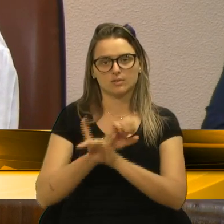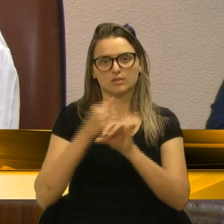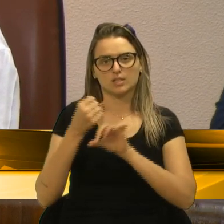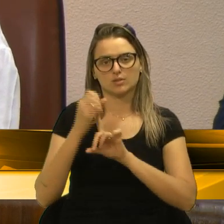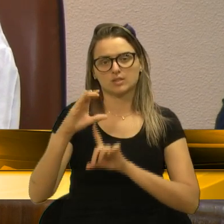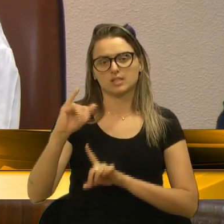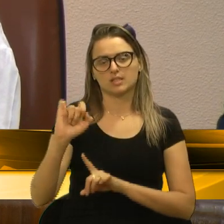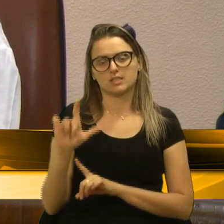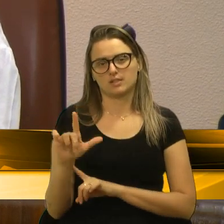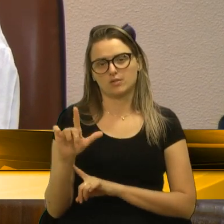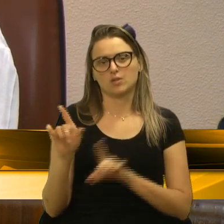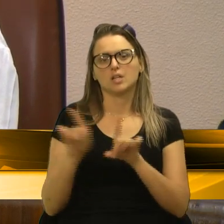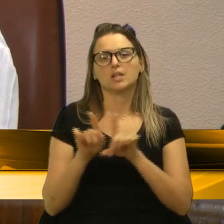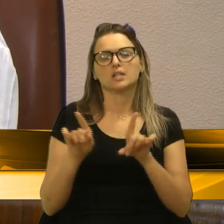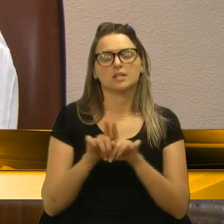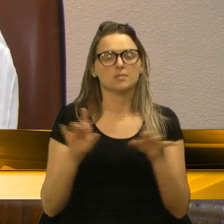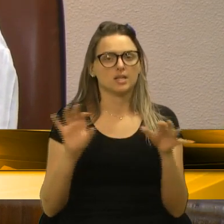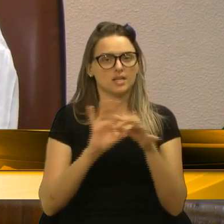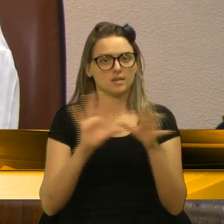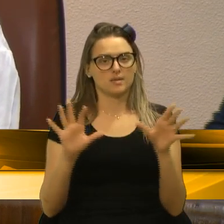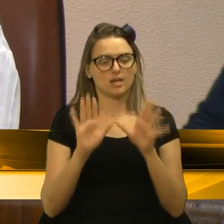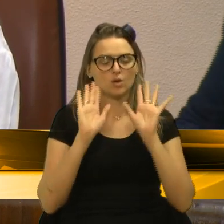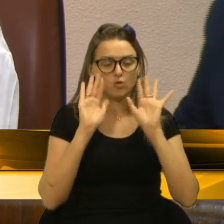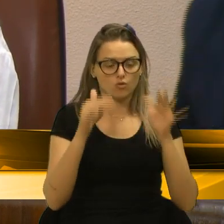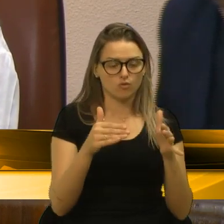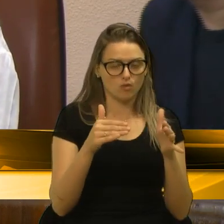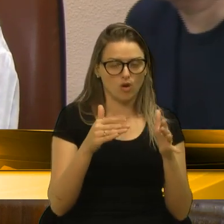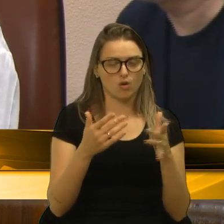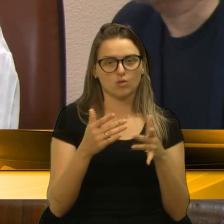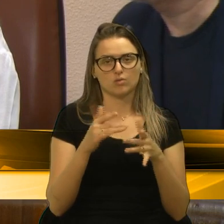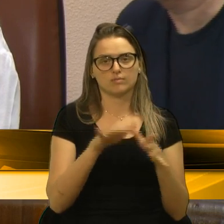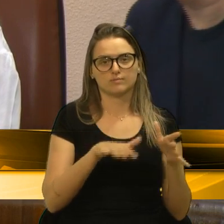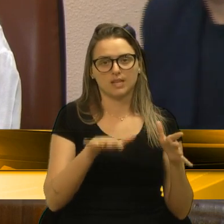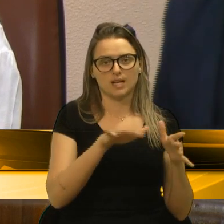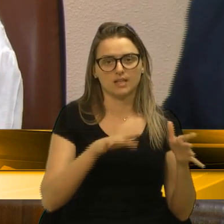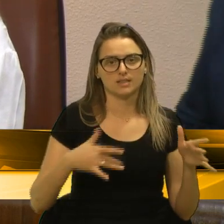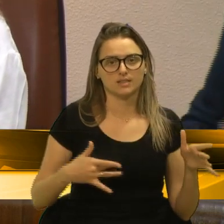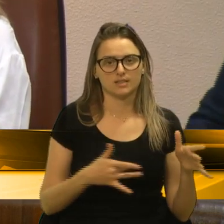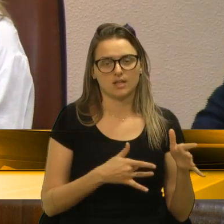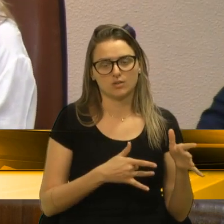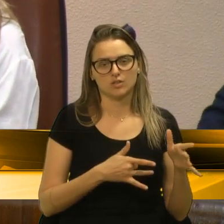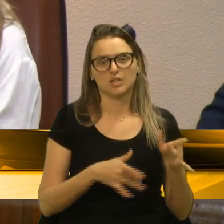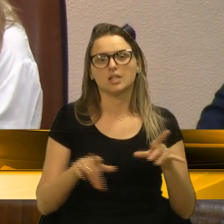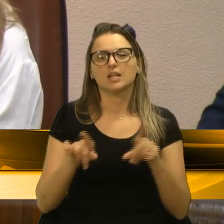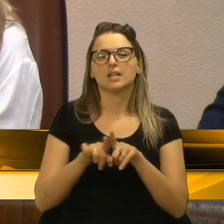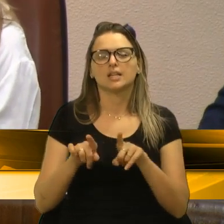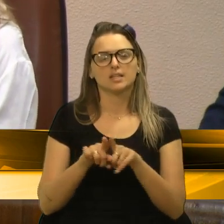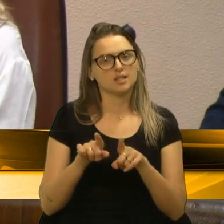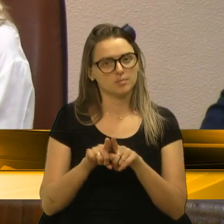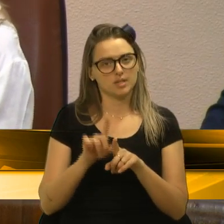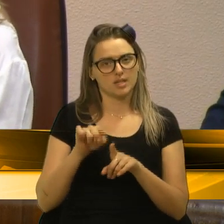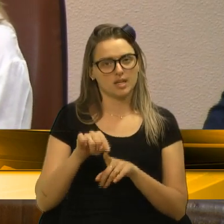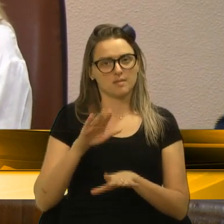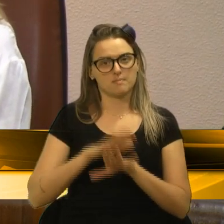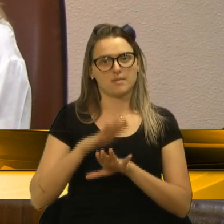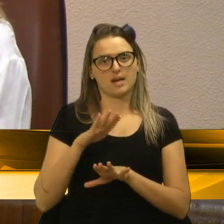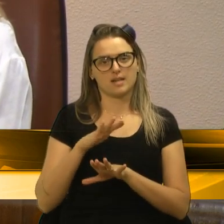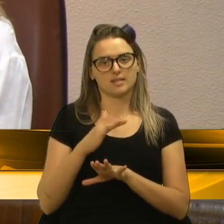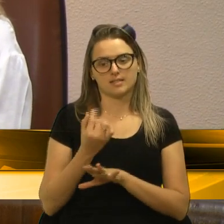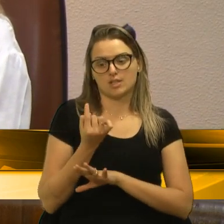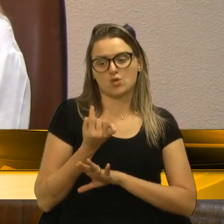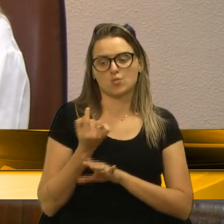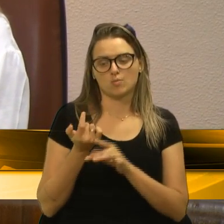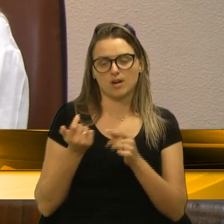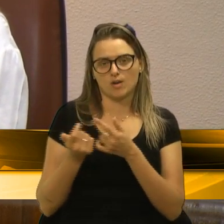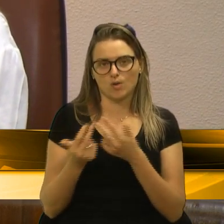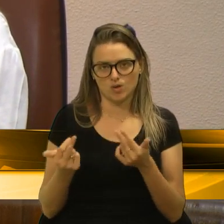civil deliberarem sobre os rumos da saúde no seu município. Muito mais do que uma porta de acesso.